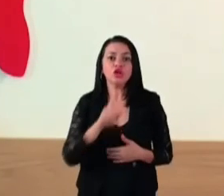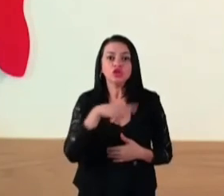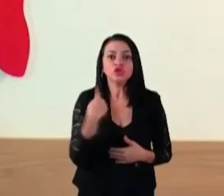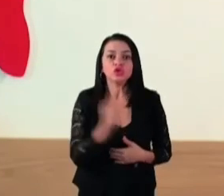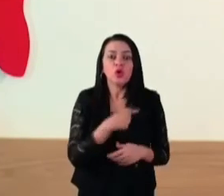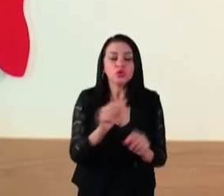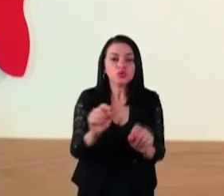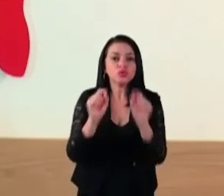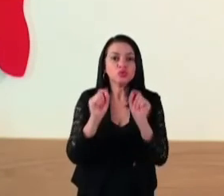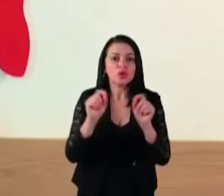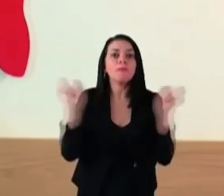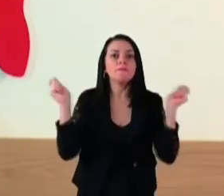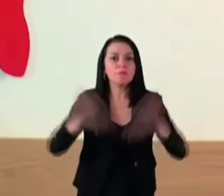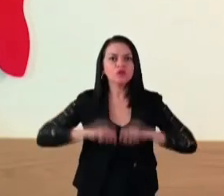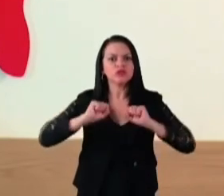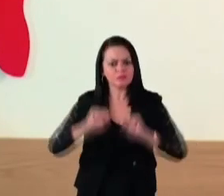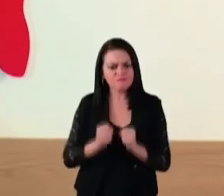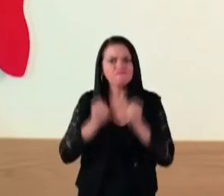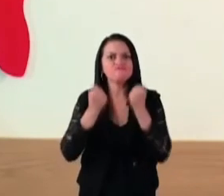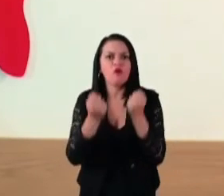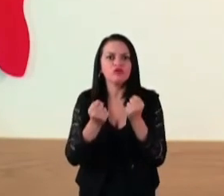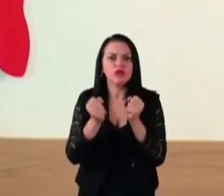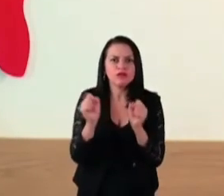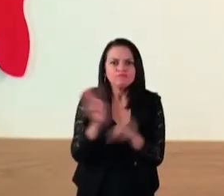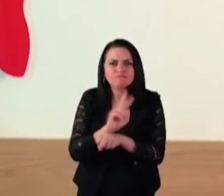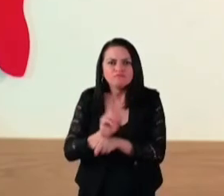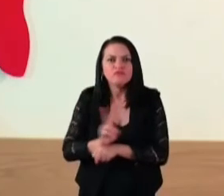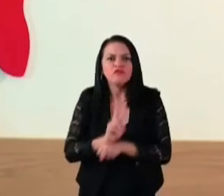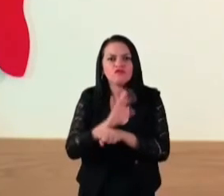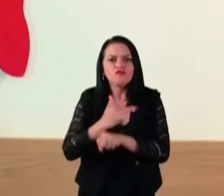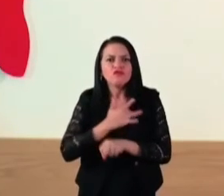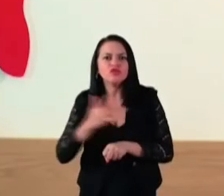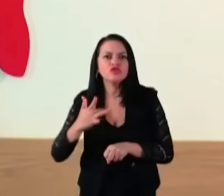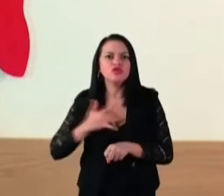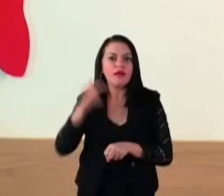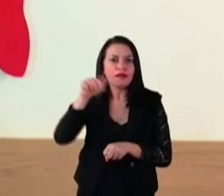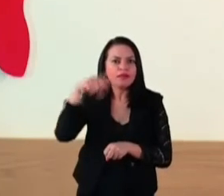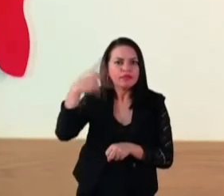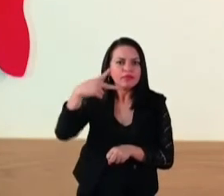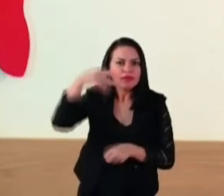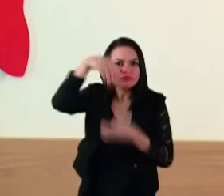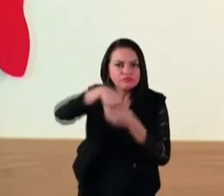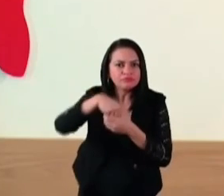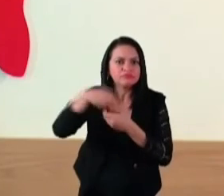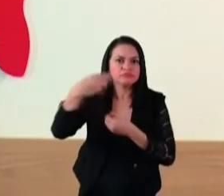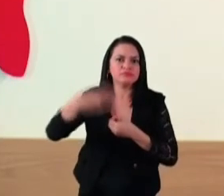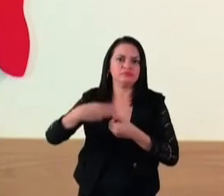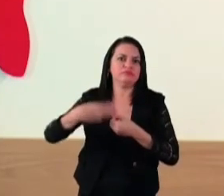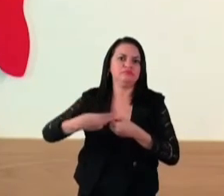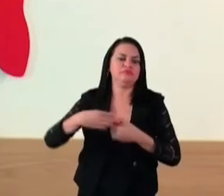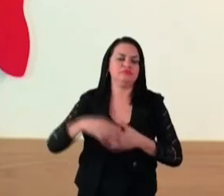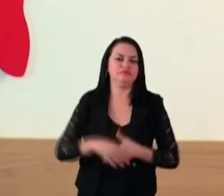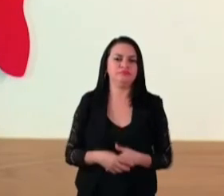nós possamos fortalecer a ação da vigilância sanitária nesses casos.